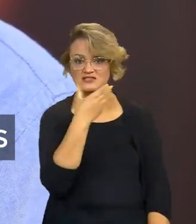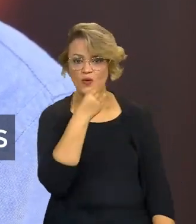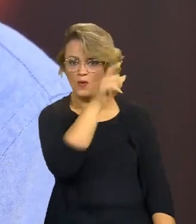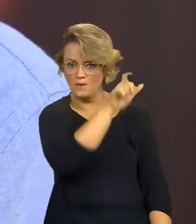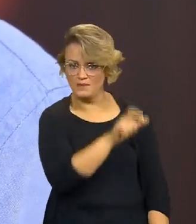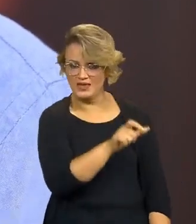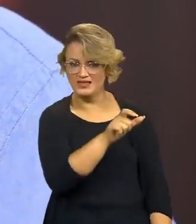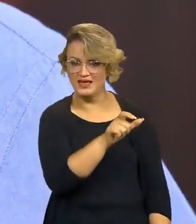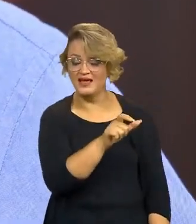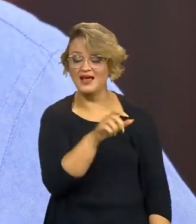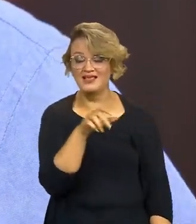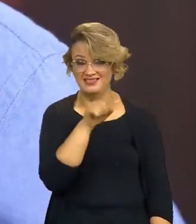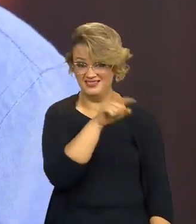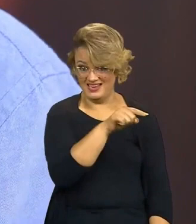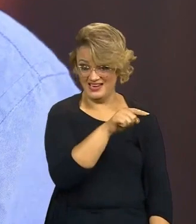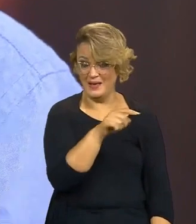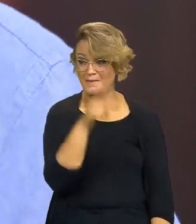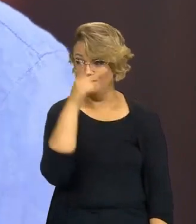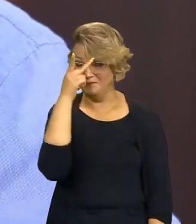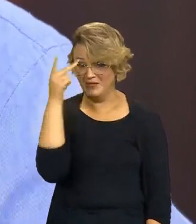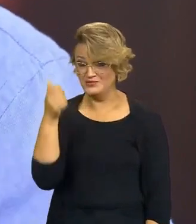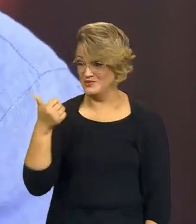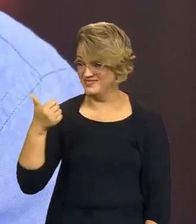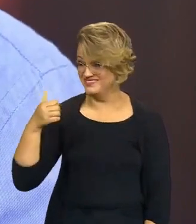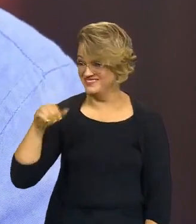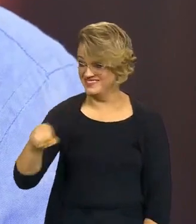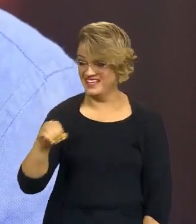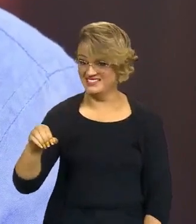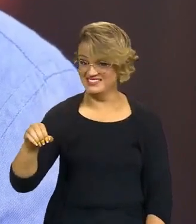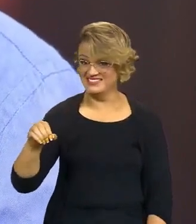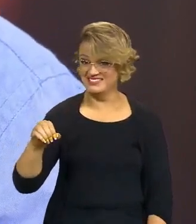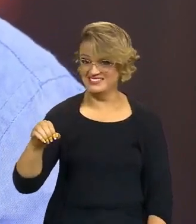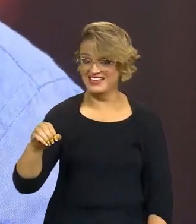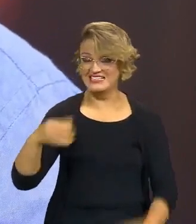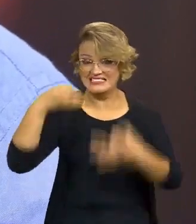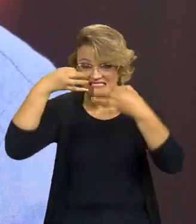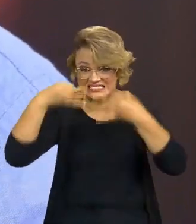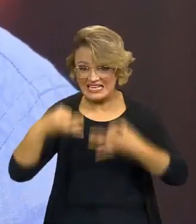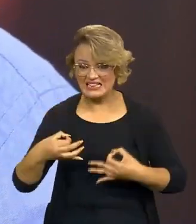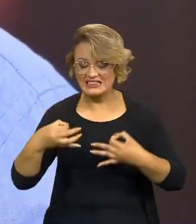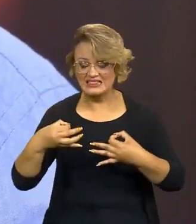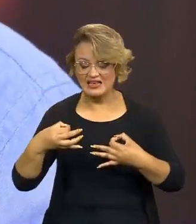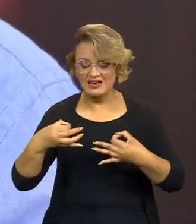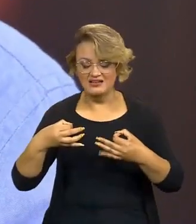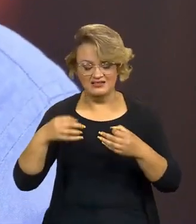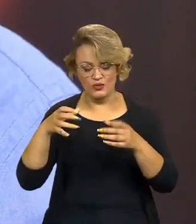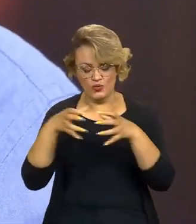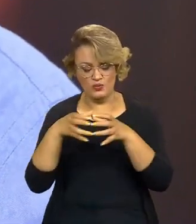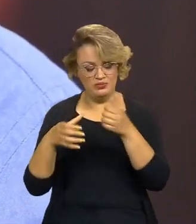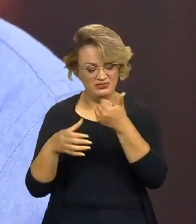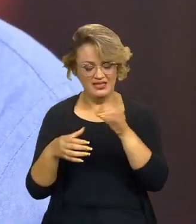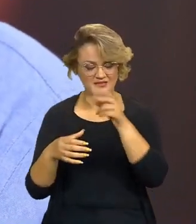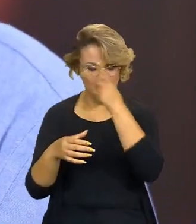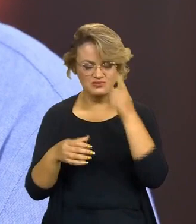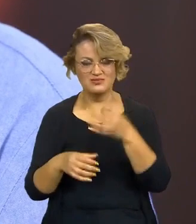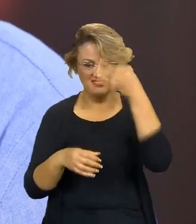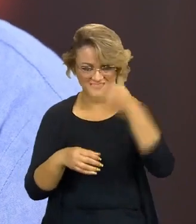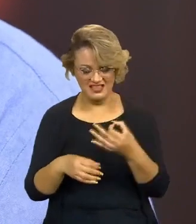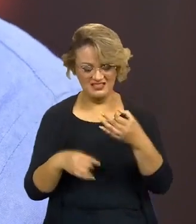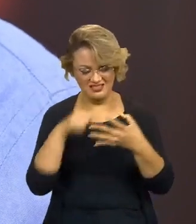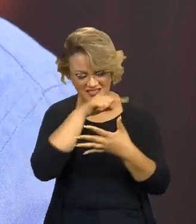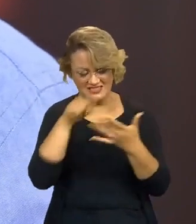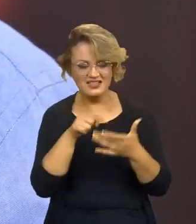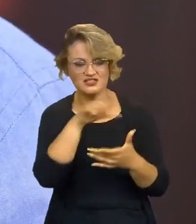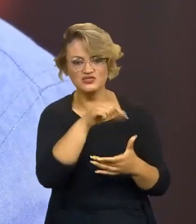10 pessoas dá mais alta 100% doida nesse país não é o mais suporte que é sua vez e dizer o